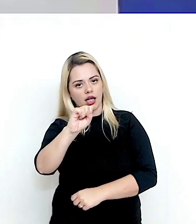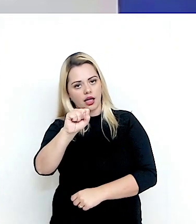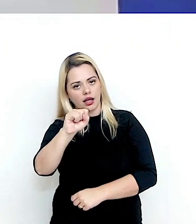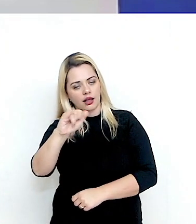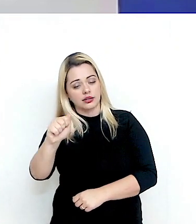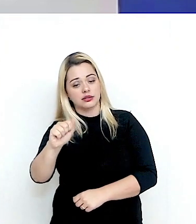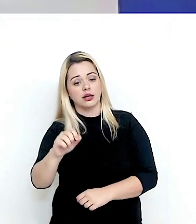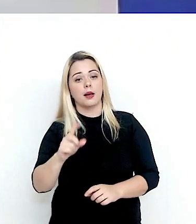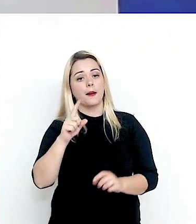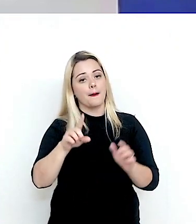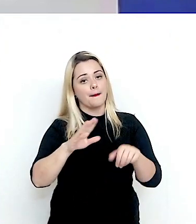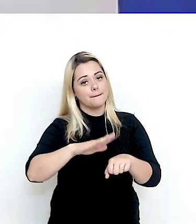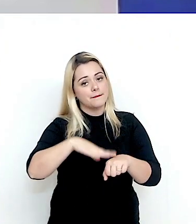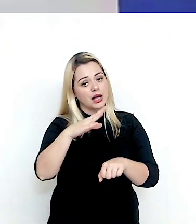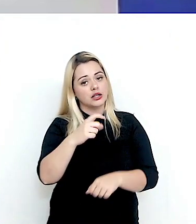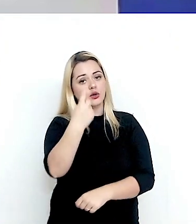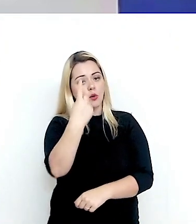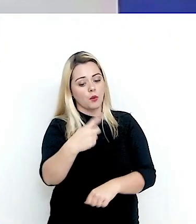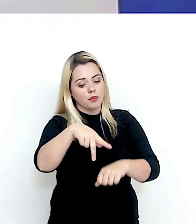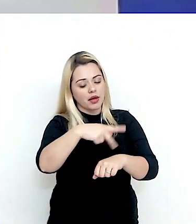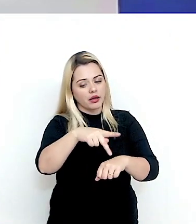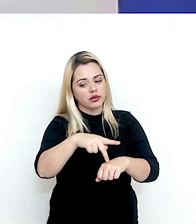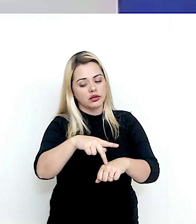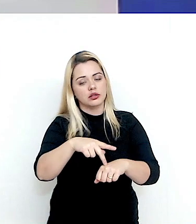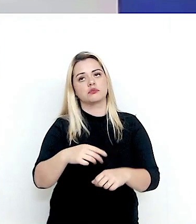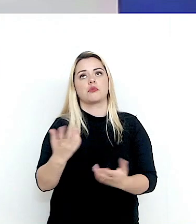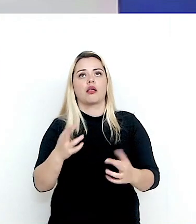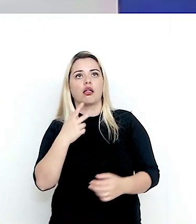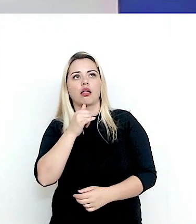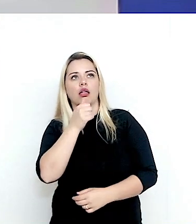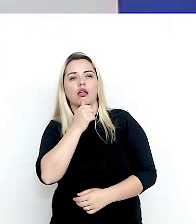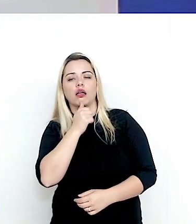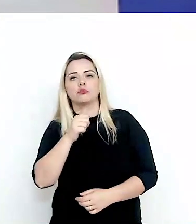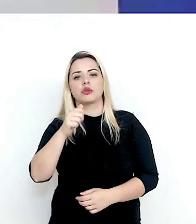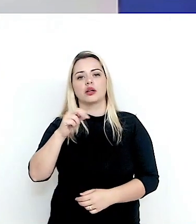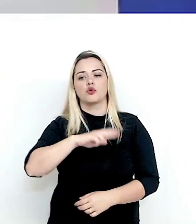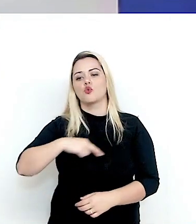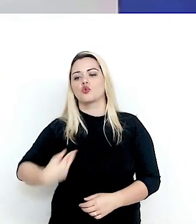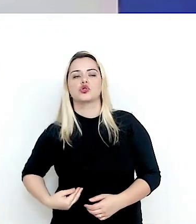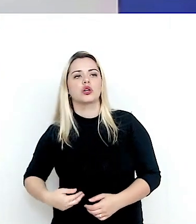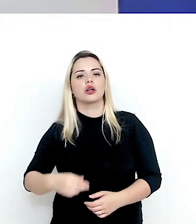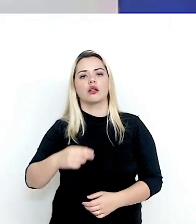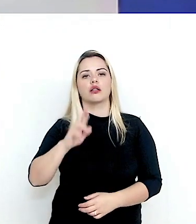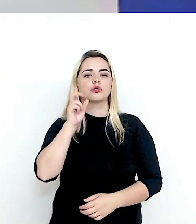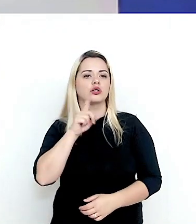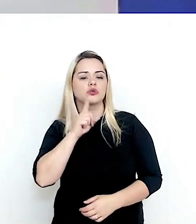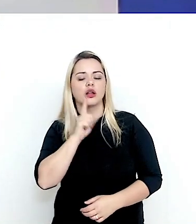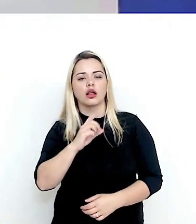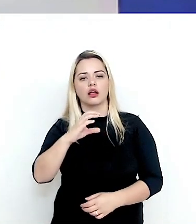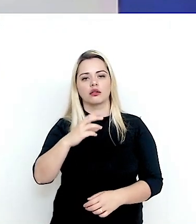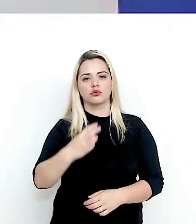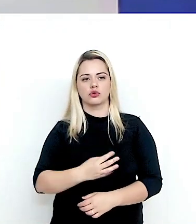país de fora da região os Estados Unidos a China a Coreia o Japão o Canadá